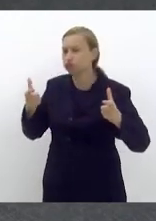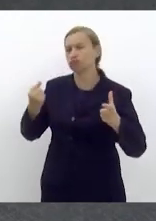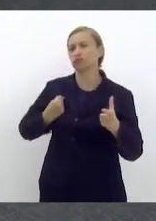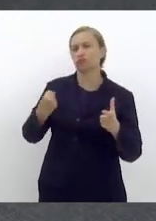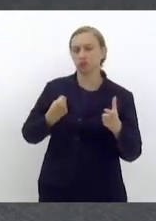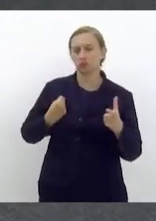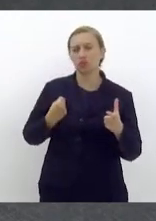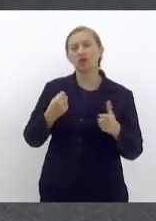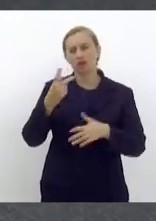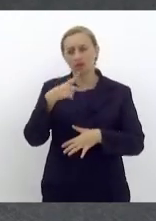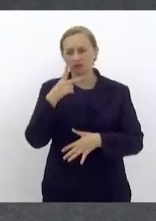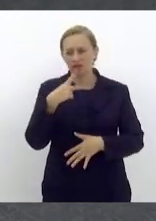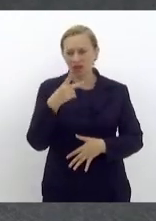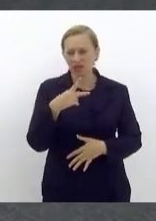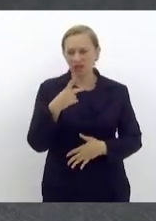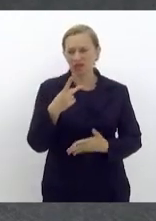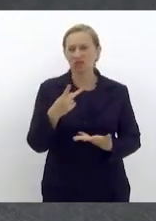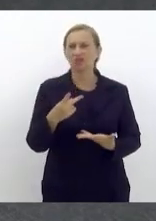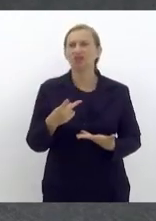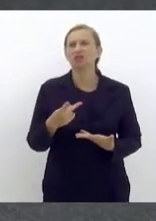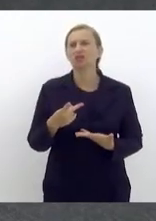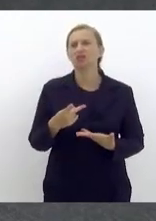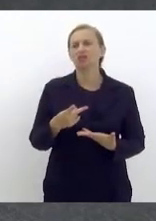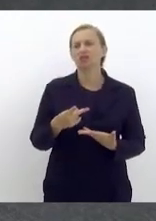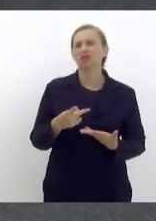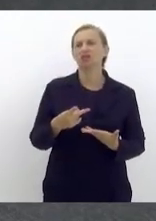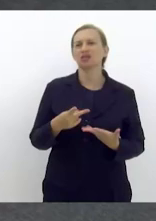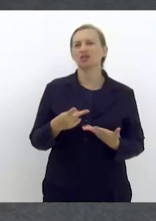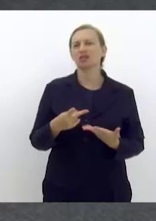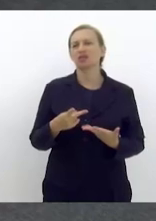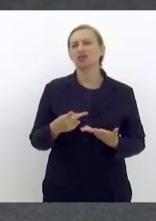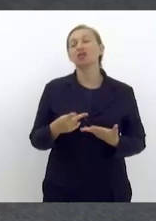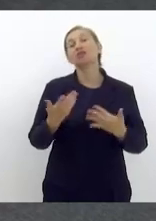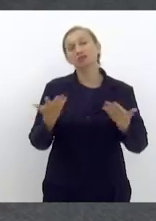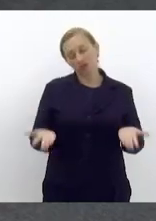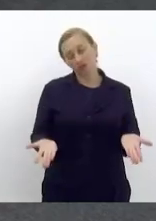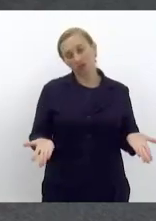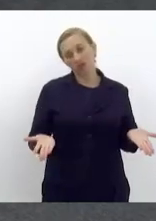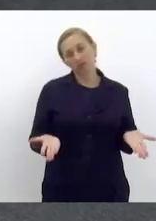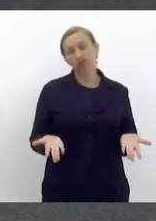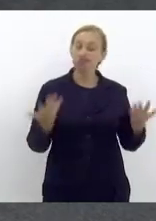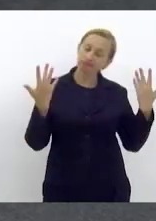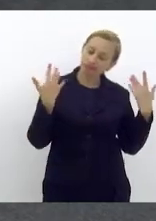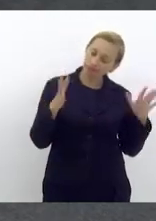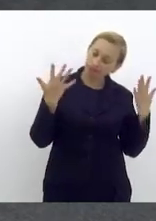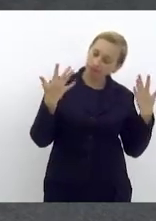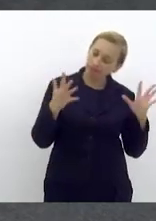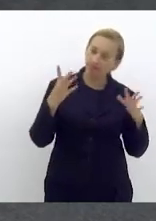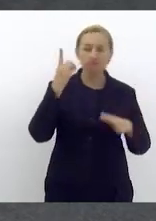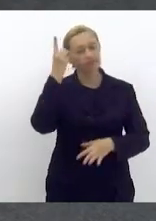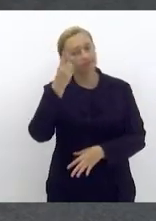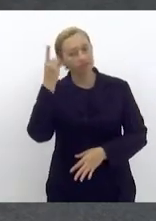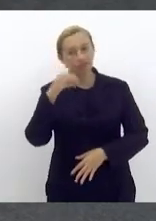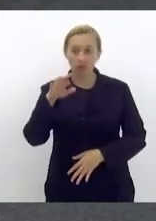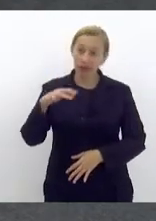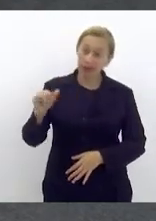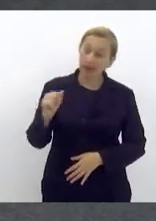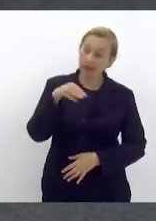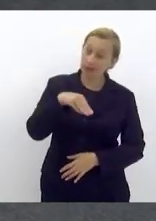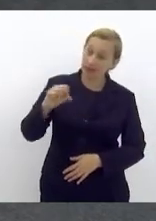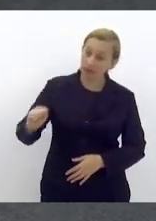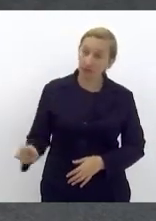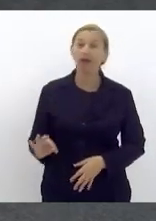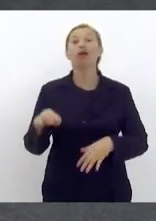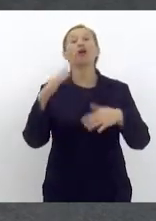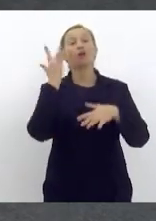a colega colocou, inclusive, o número de 31% frente a isso. Então, fica aqui o elogio à deputada Marina do FST e acho que